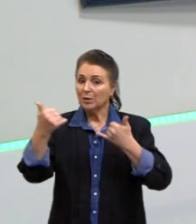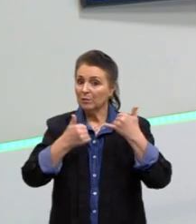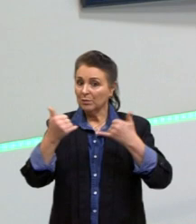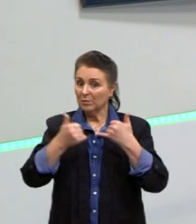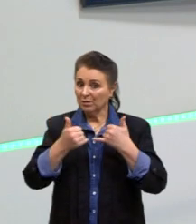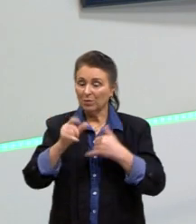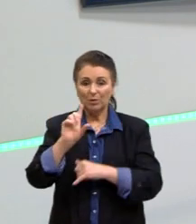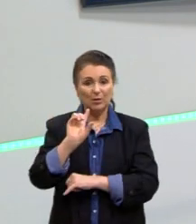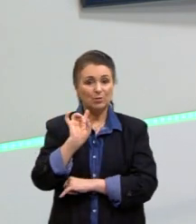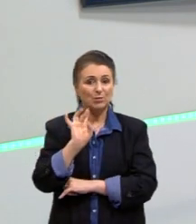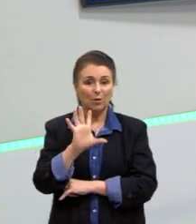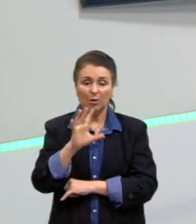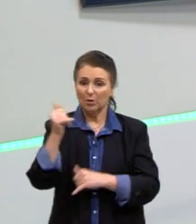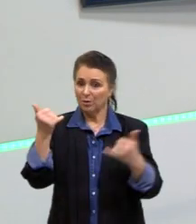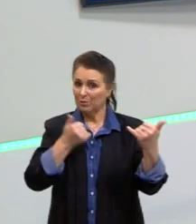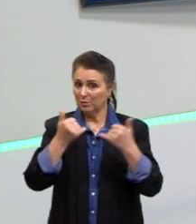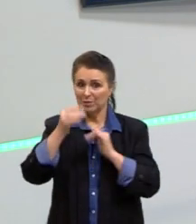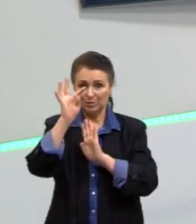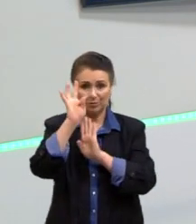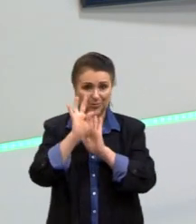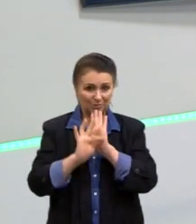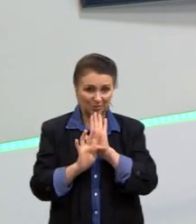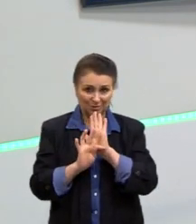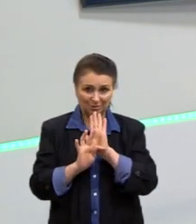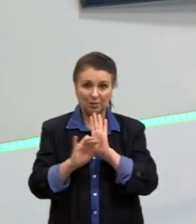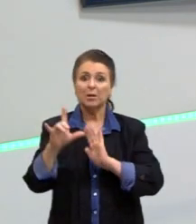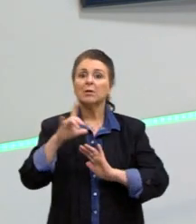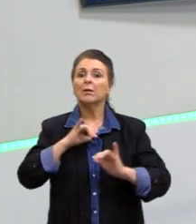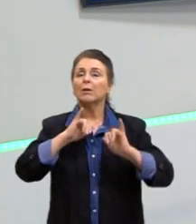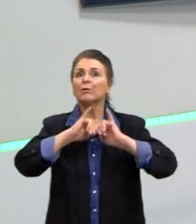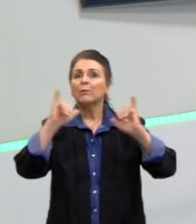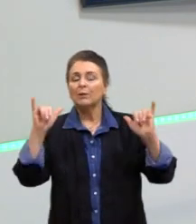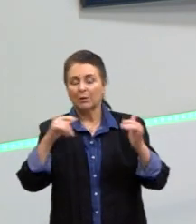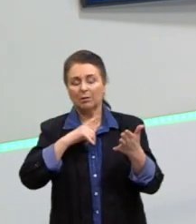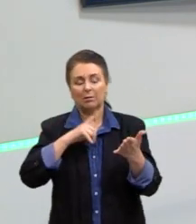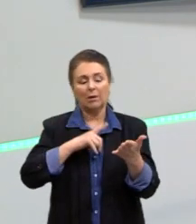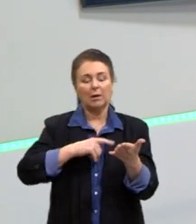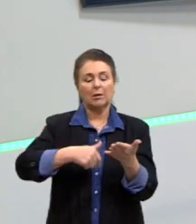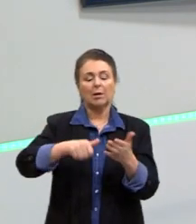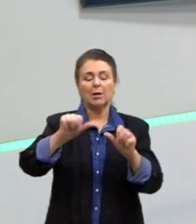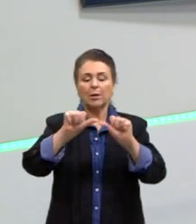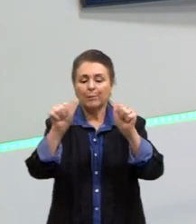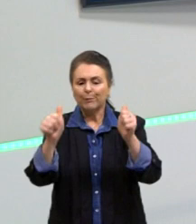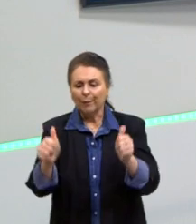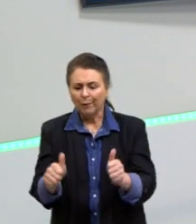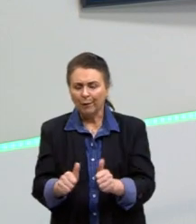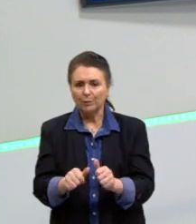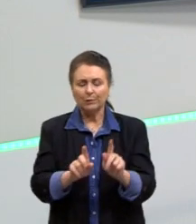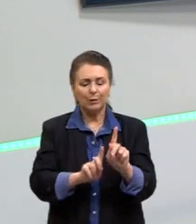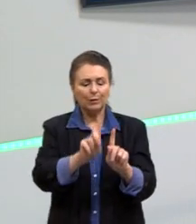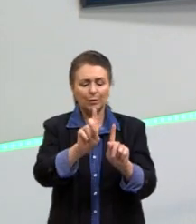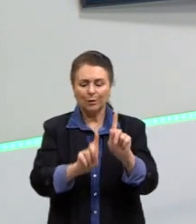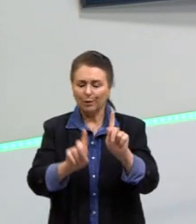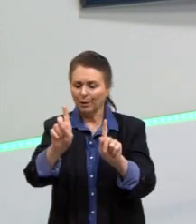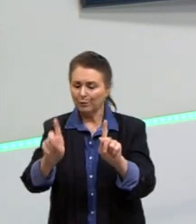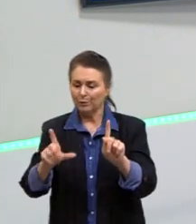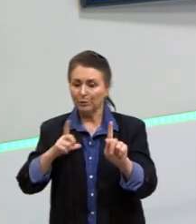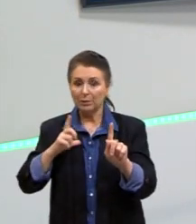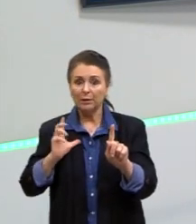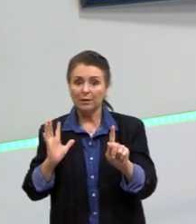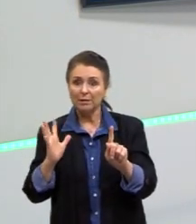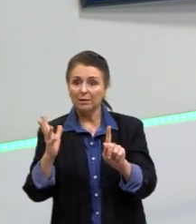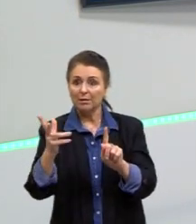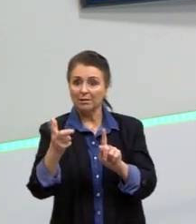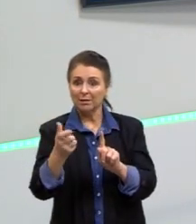só informações textuais, às vezes a gente tem imagens, a gente tem gráficos e os dados ali também